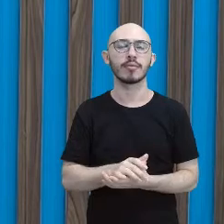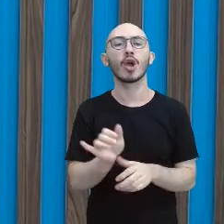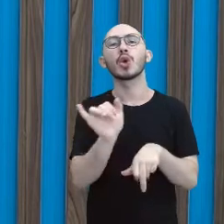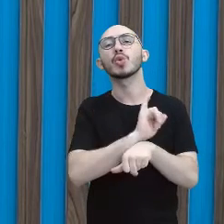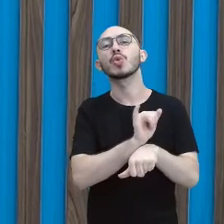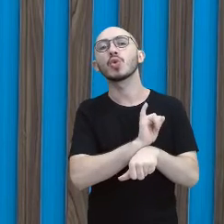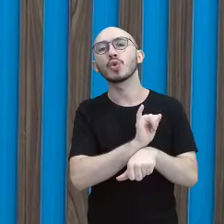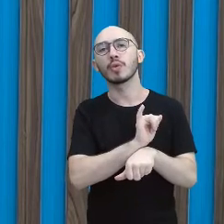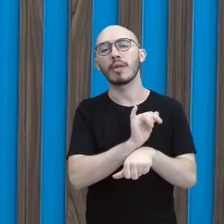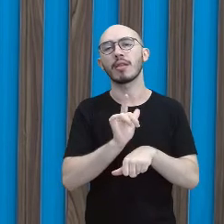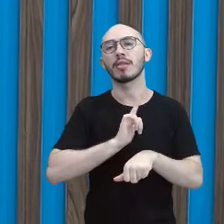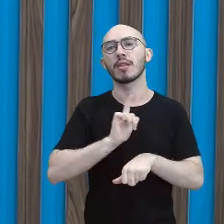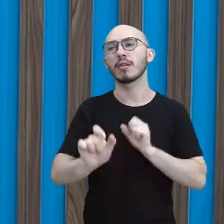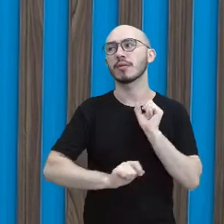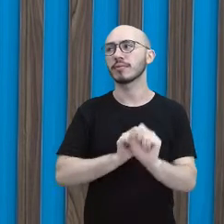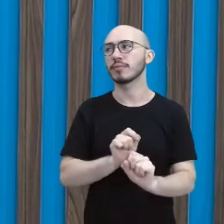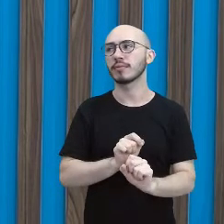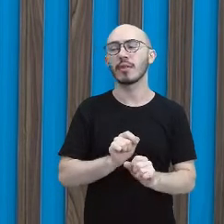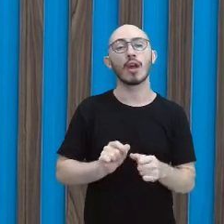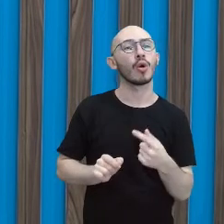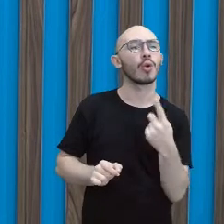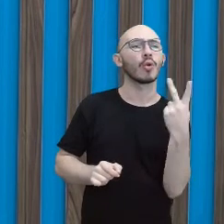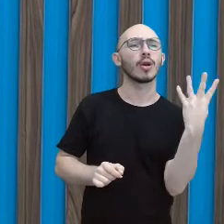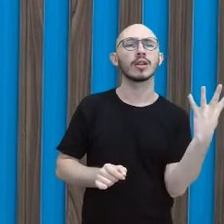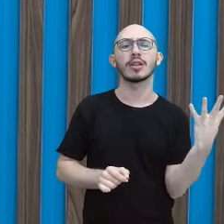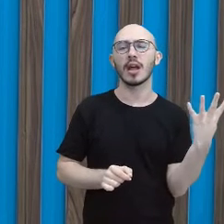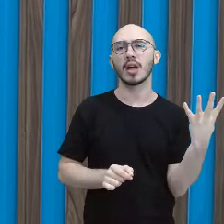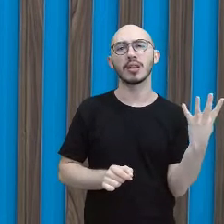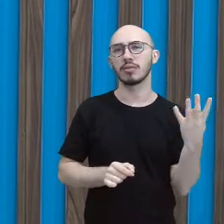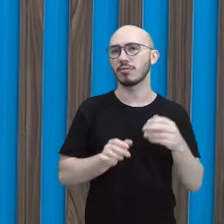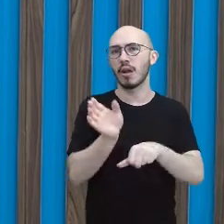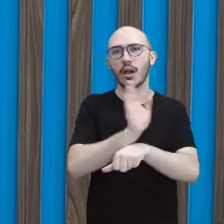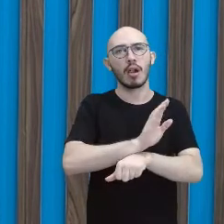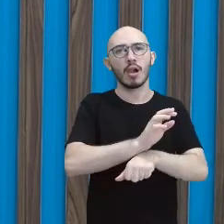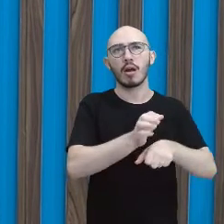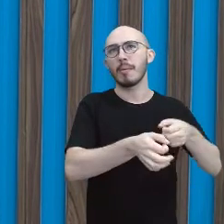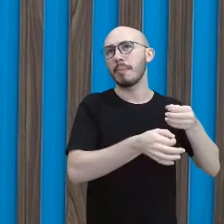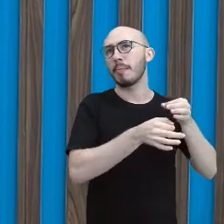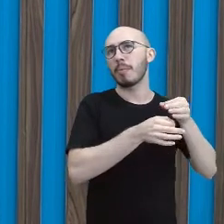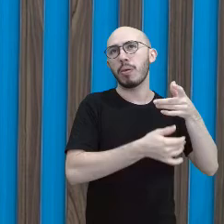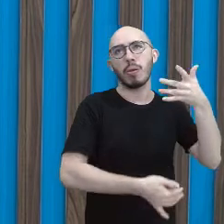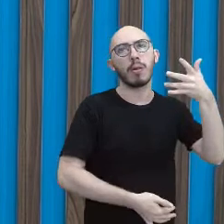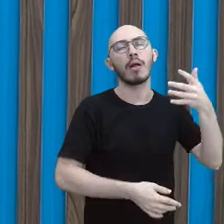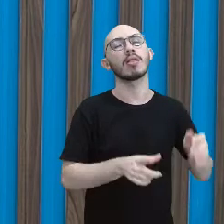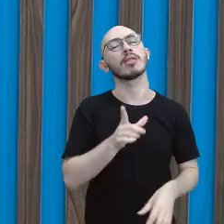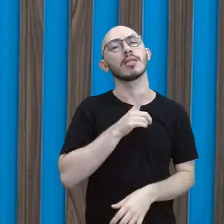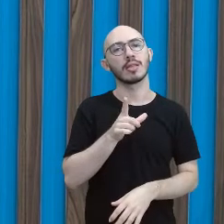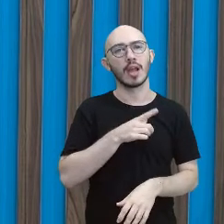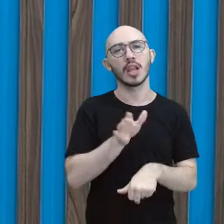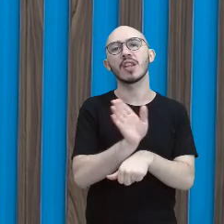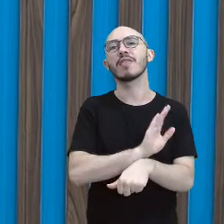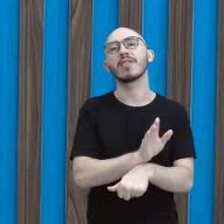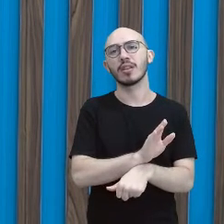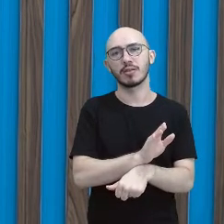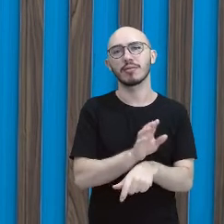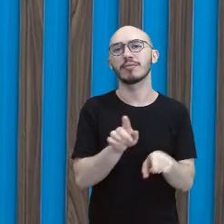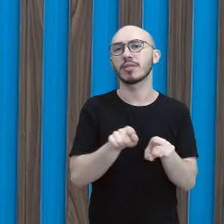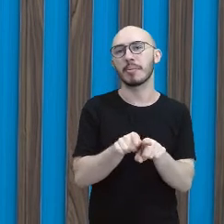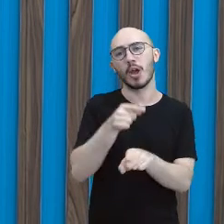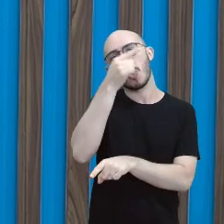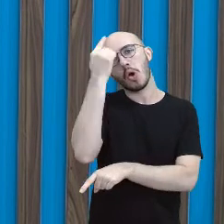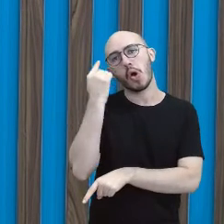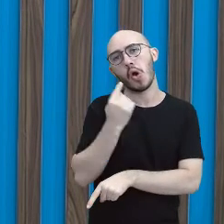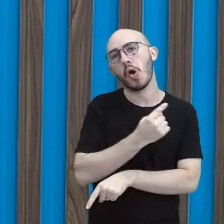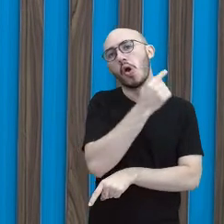YouTube, e no YouTube a gente tem uma quantidade infinita, assim, muito grande, né? Não infinita não, mas muito grande de vídeos ou de horas